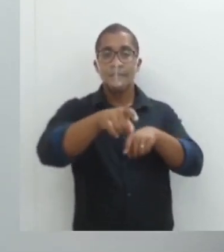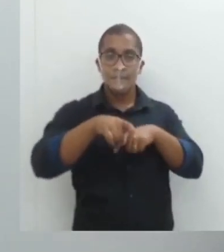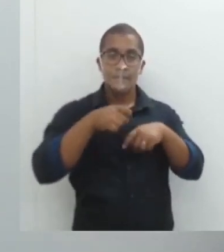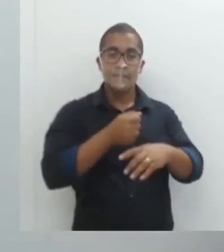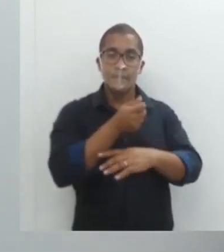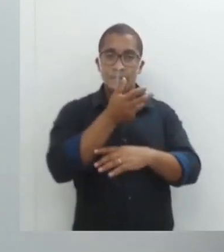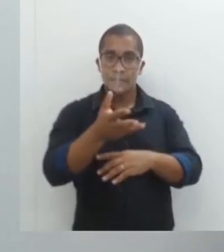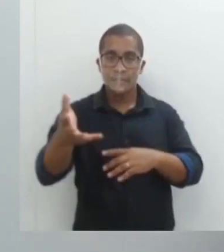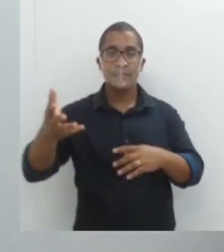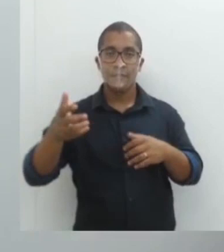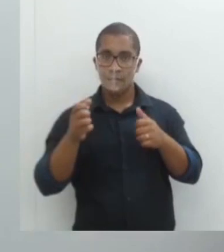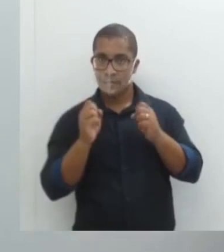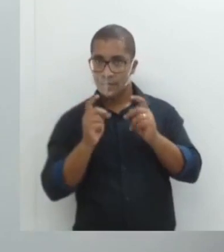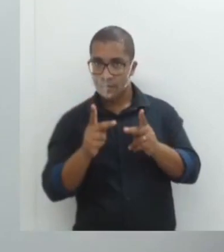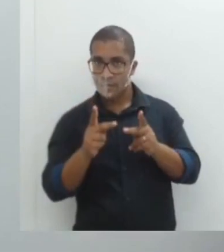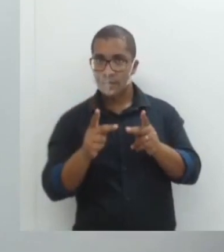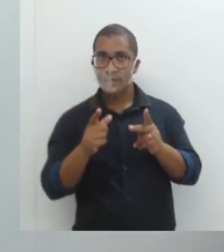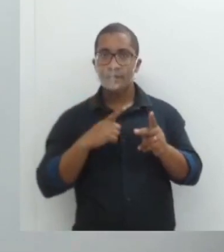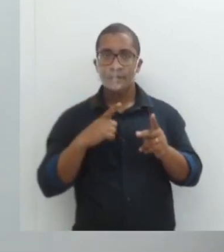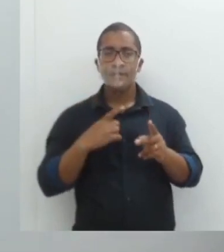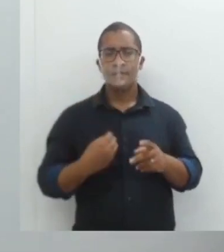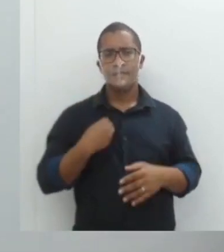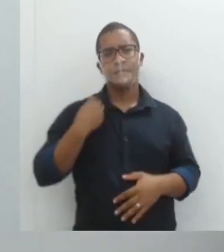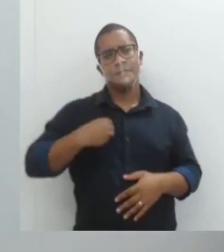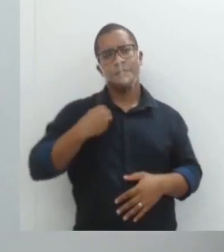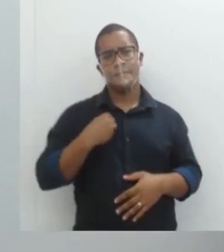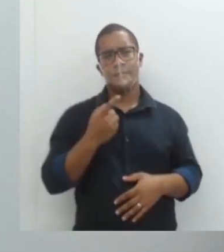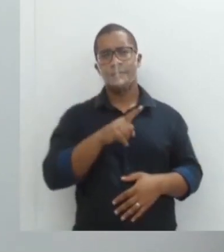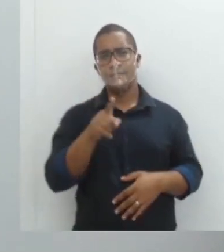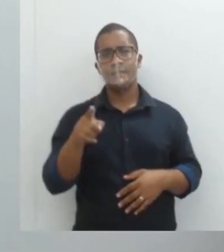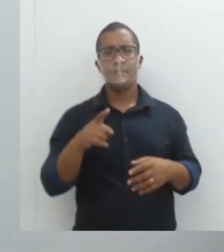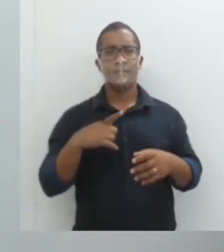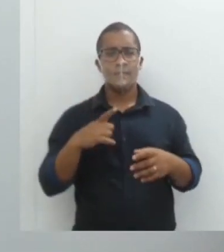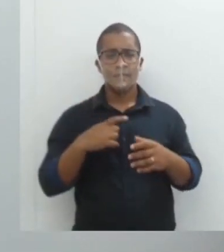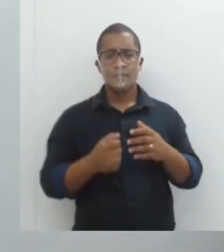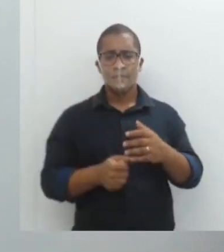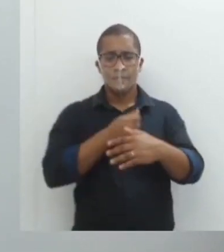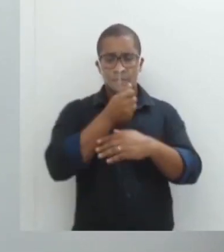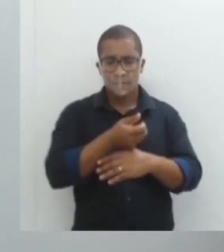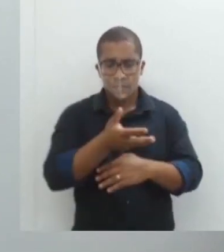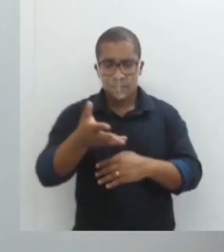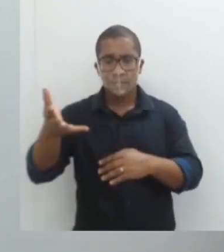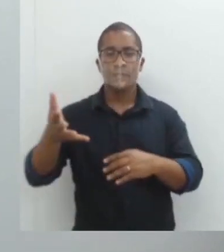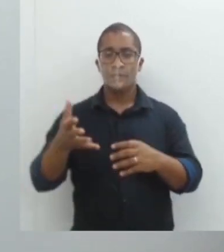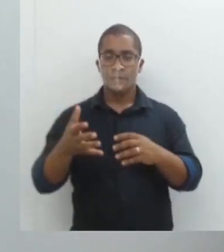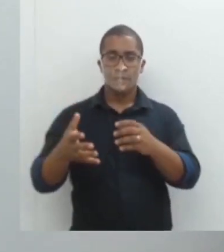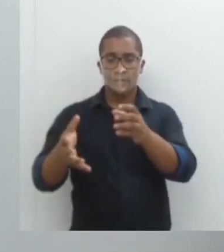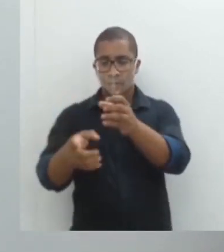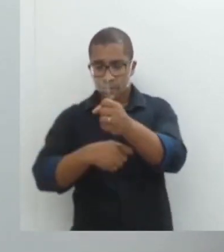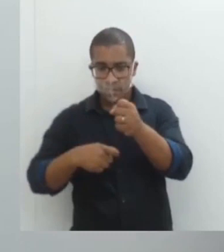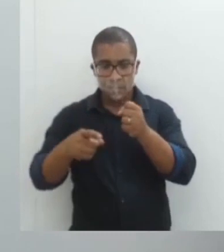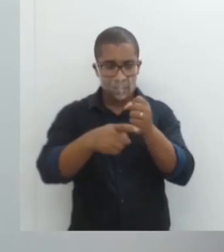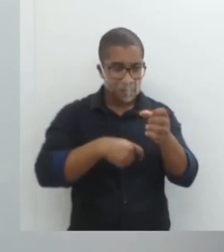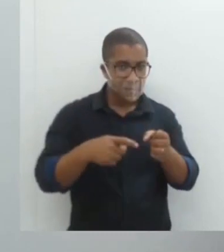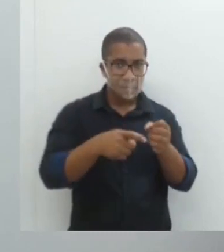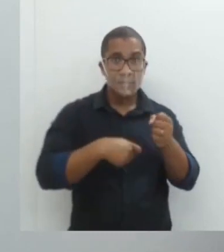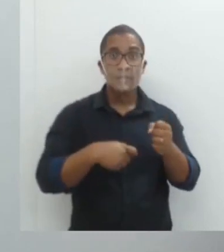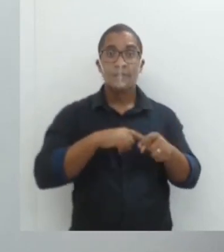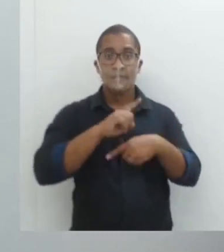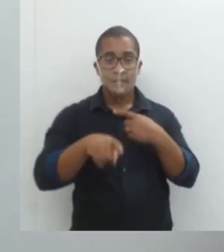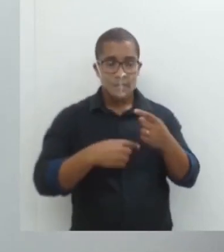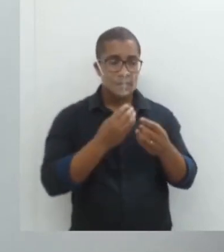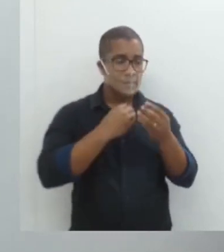Então, agricultura de subsistência, ou seja, só produz aquilo que consome.